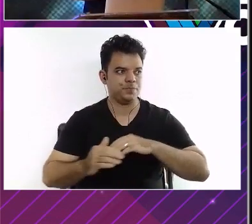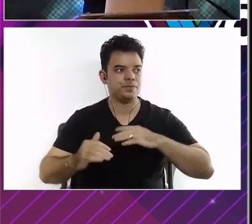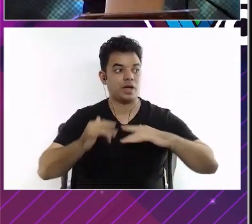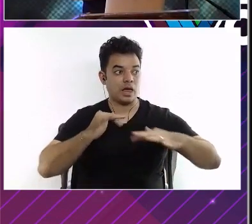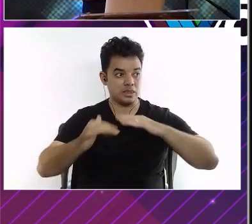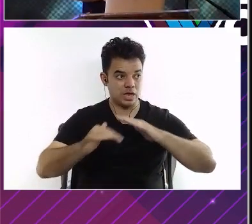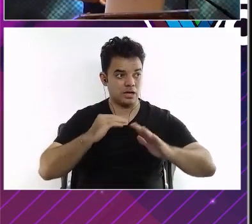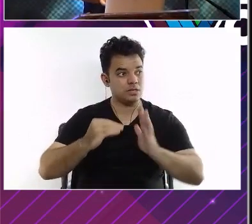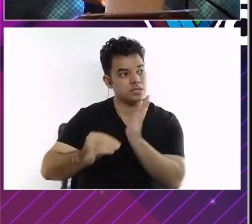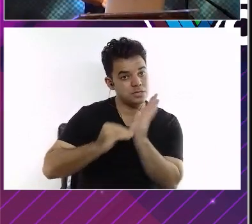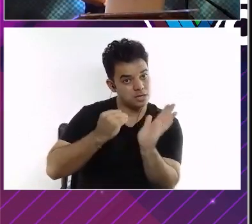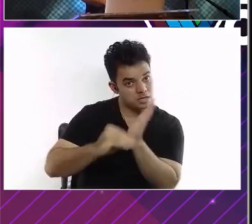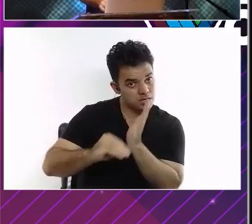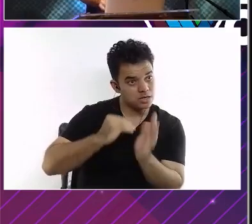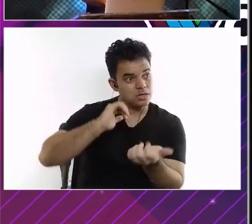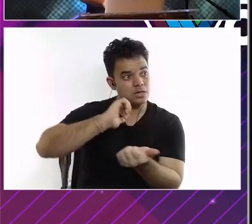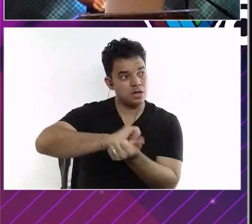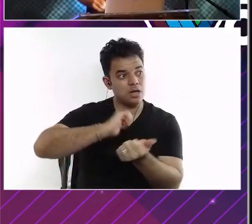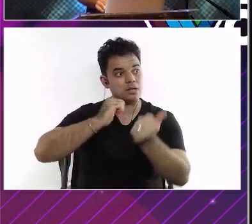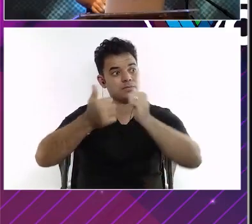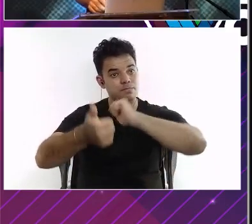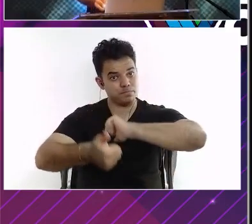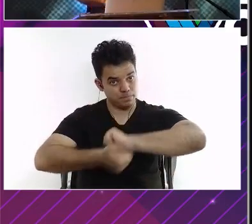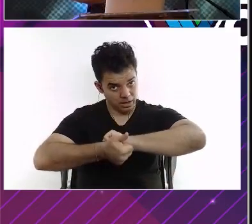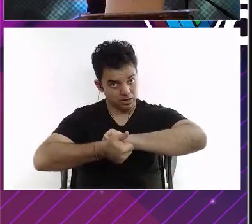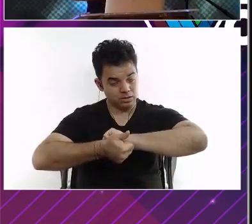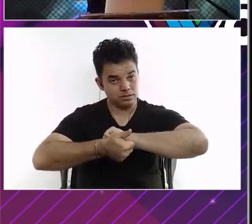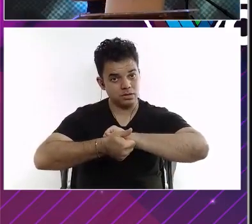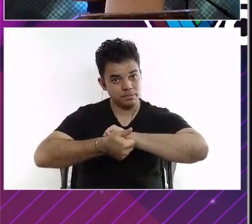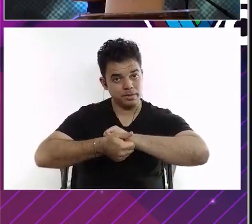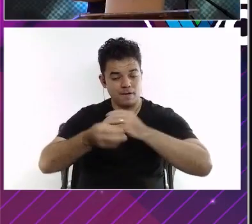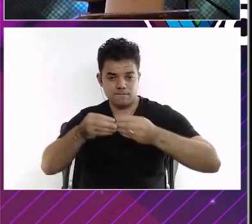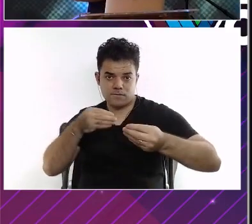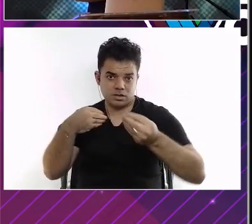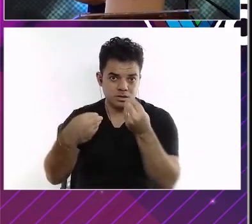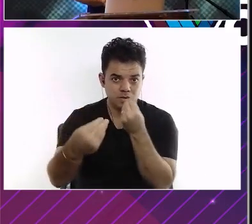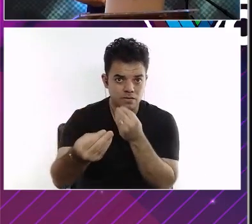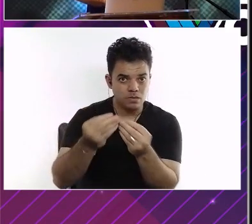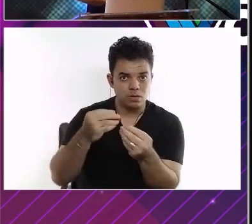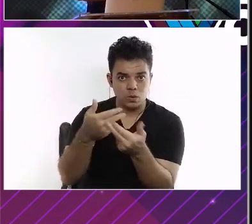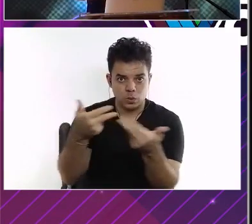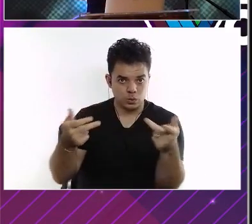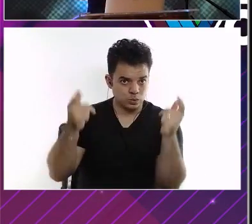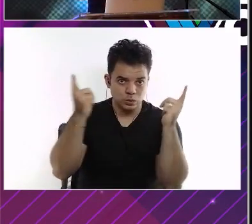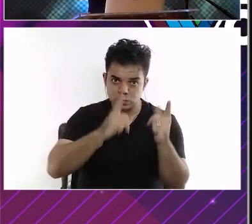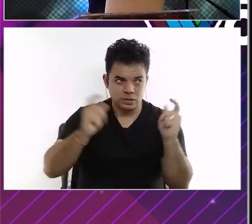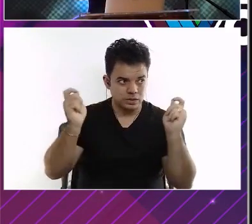Agile is designed to be flexible and adaptable.